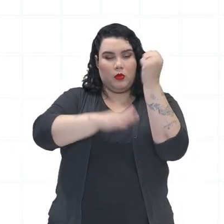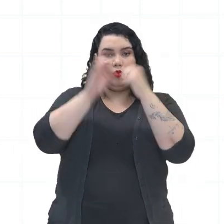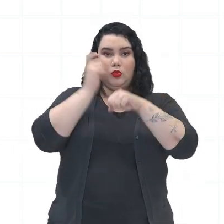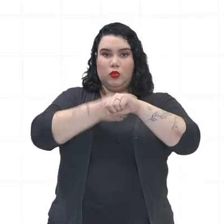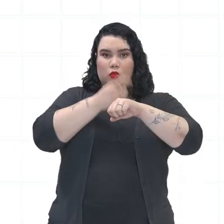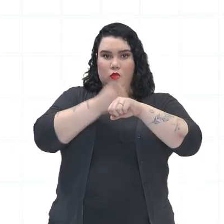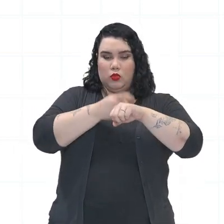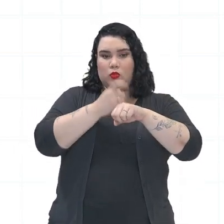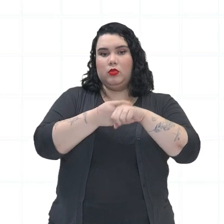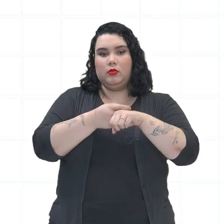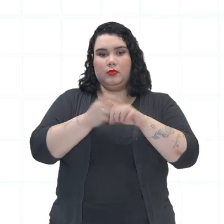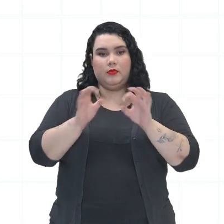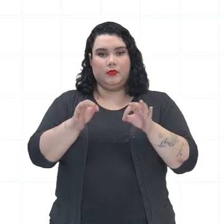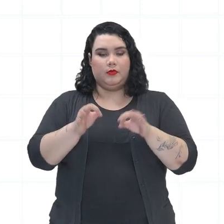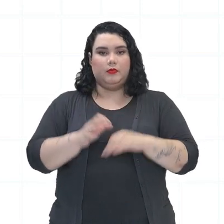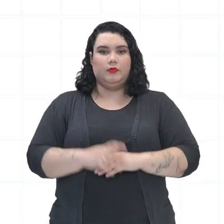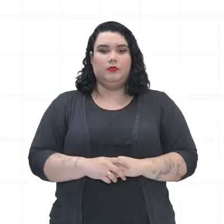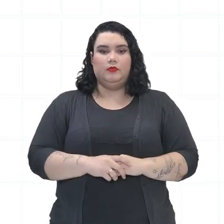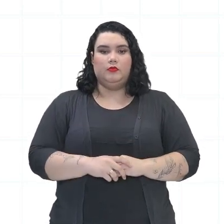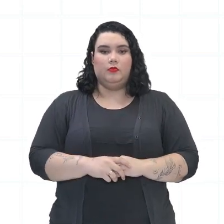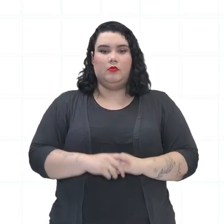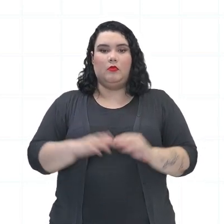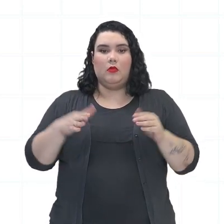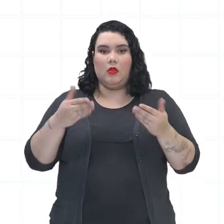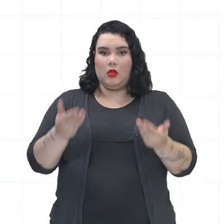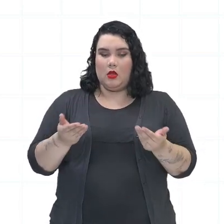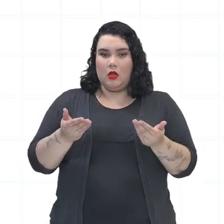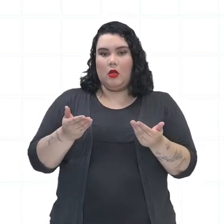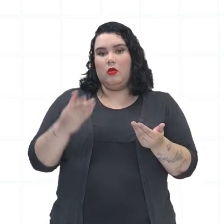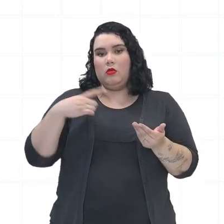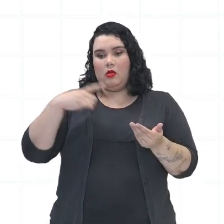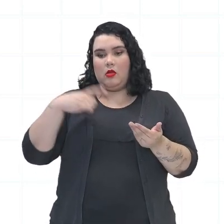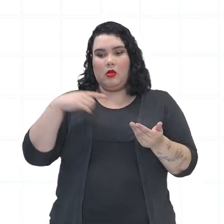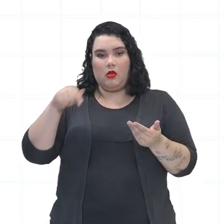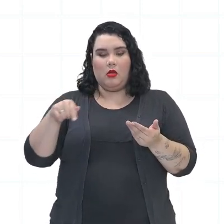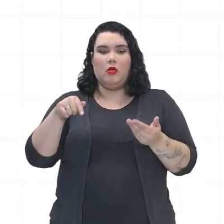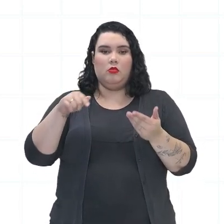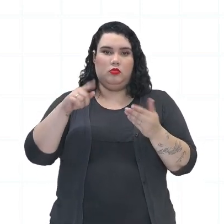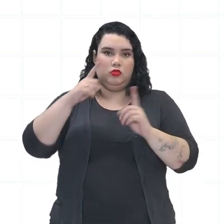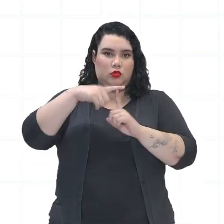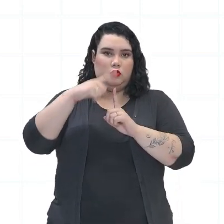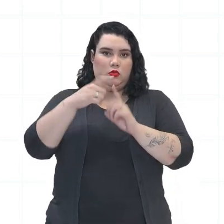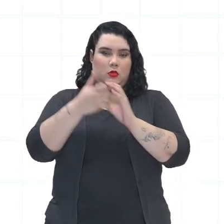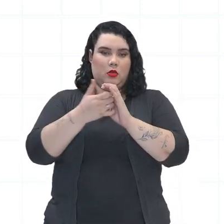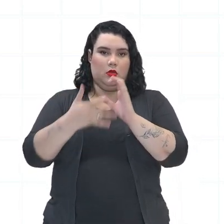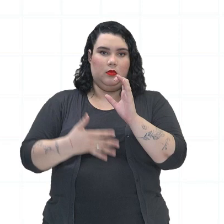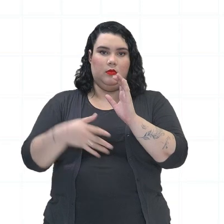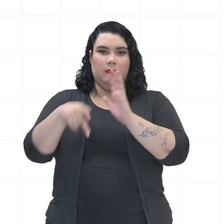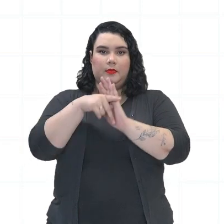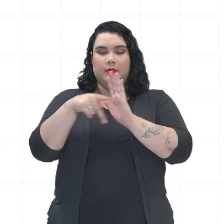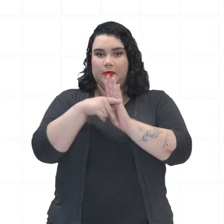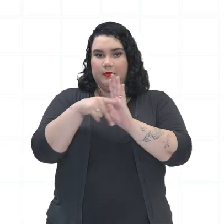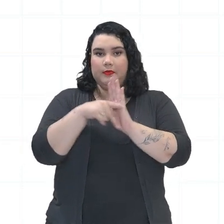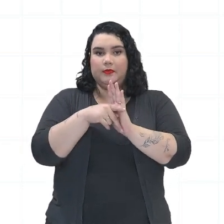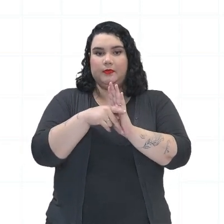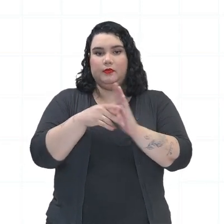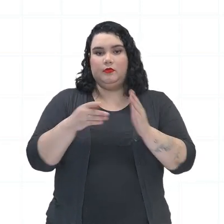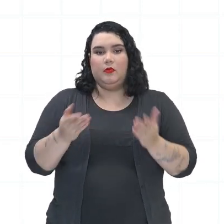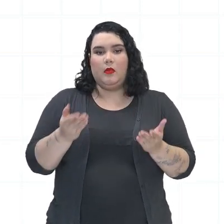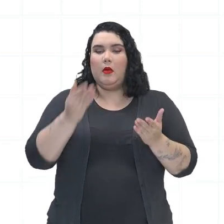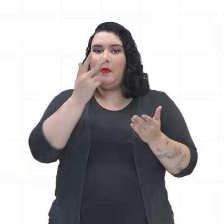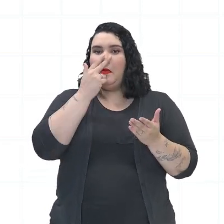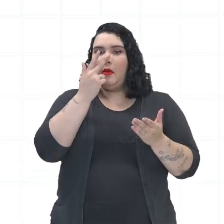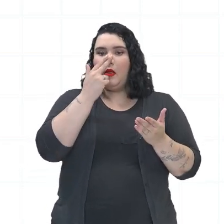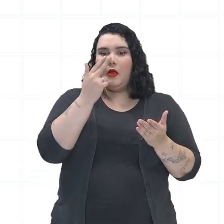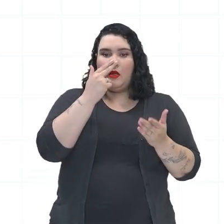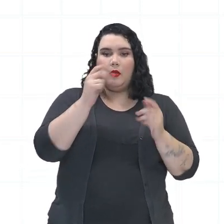todo preenchido, né? Então ela não é vazada e preenchida com as cordinhas, não. Ela é tipo como se fosse